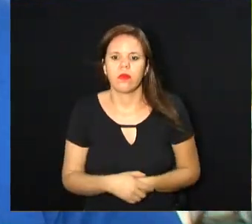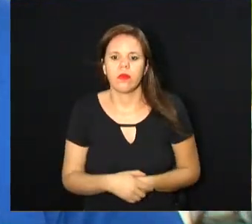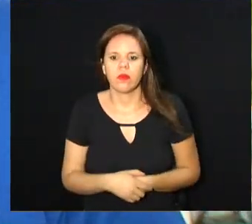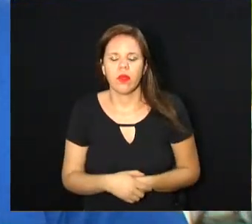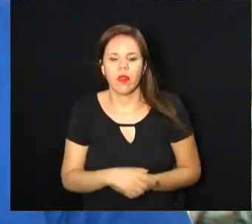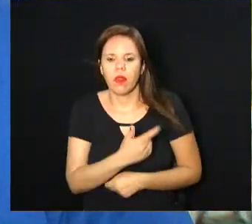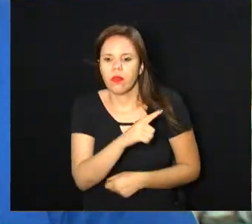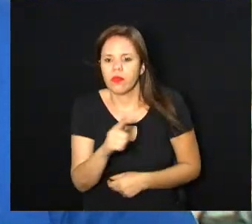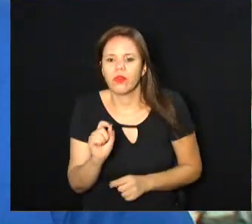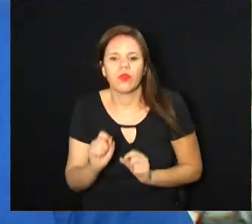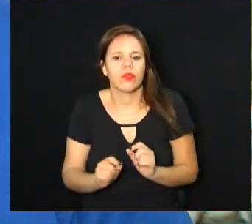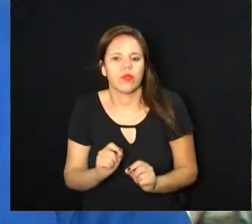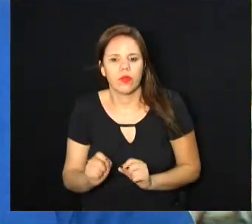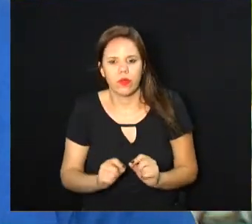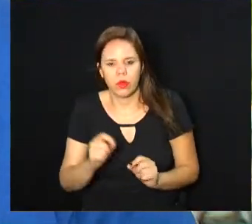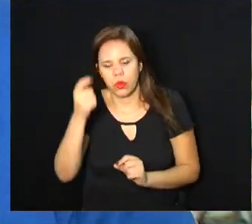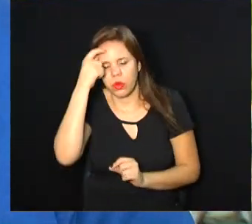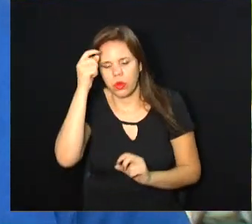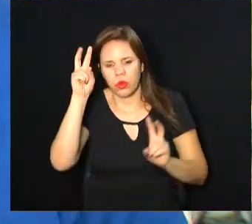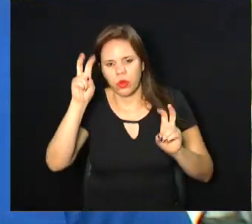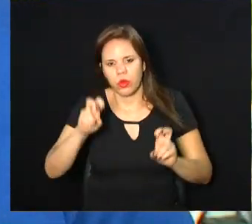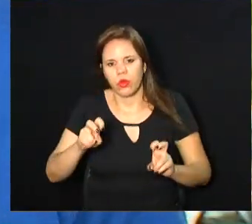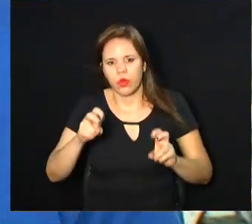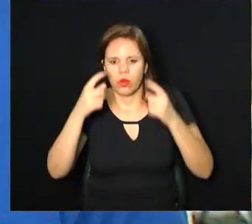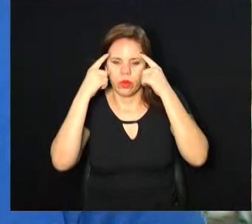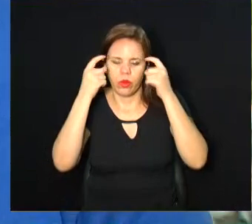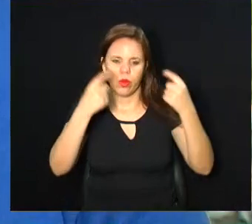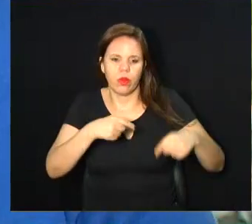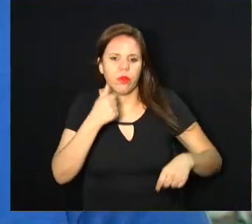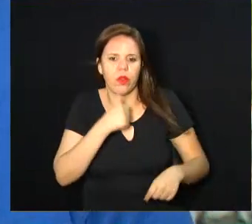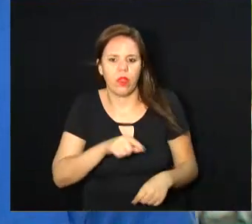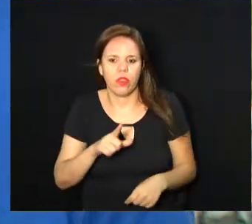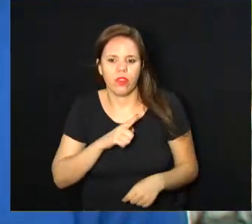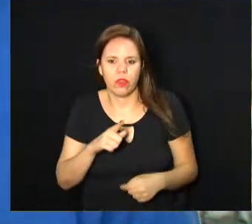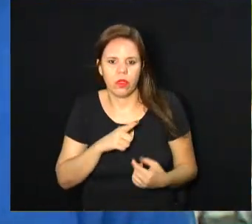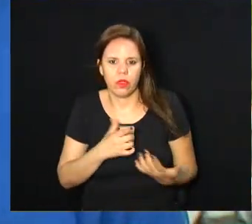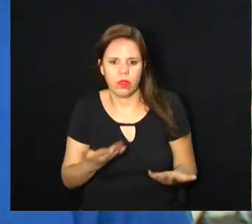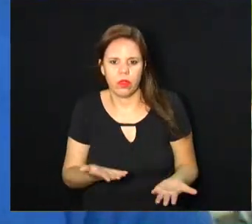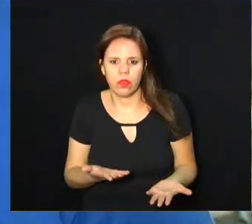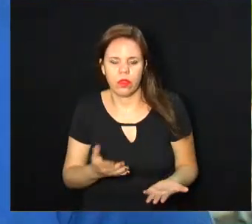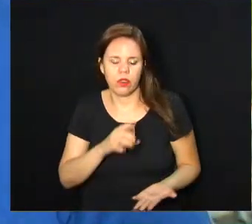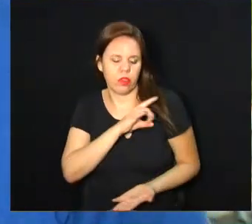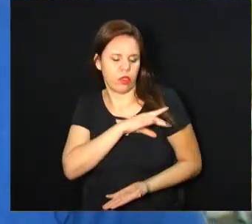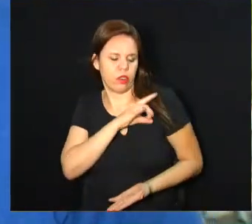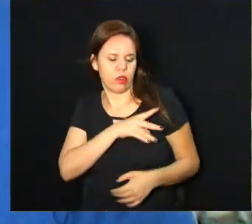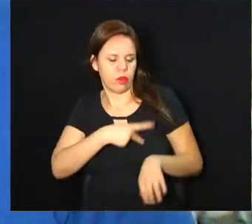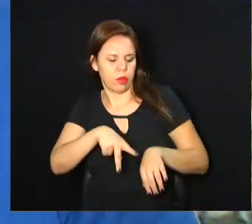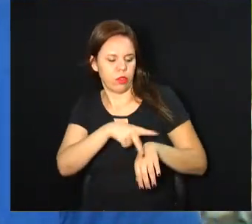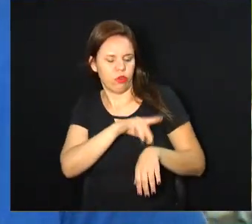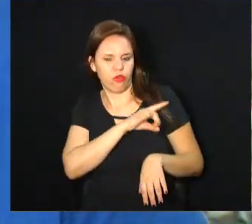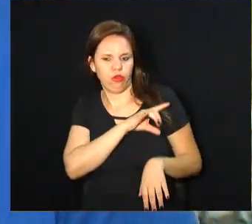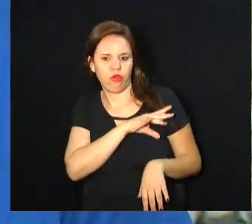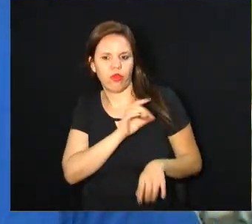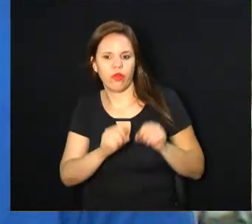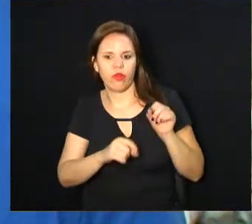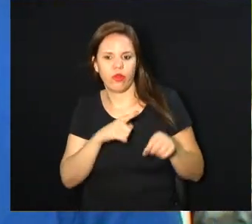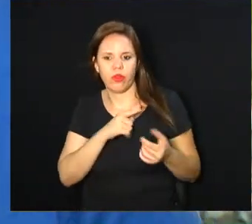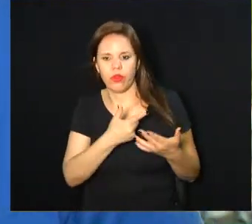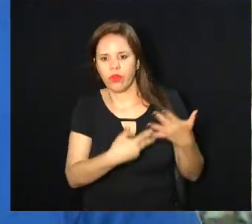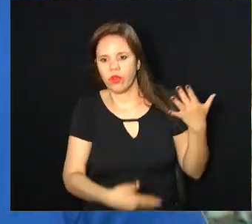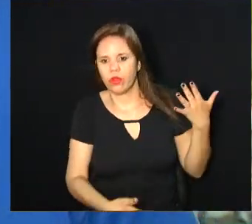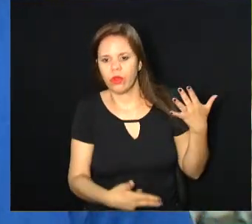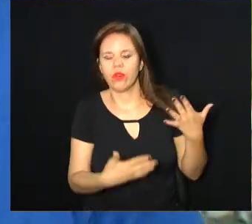não tinha tanta consciência sobre a violência contra a mulher. Hoje você tem, por exemplo, no Chile, uma série